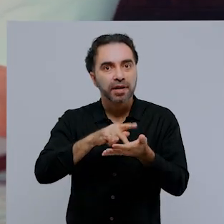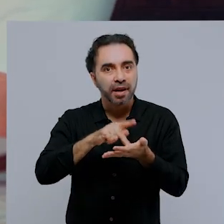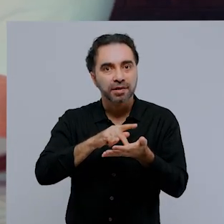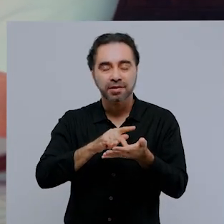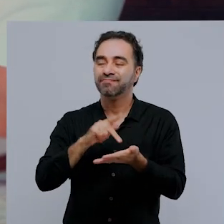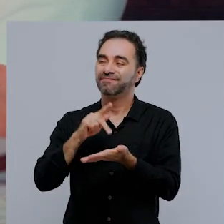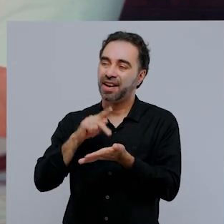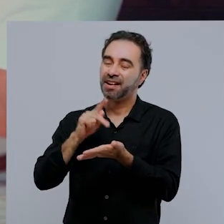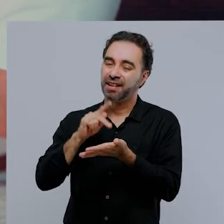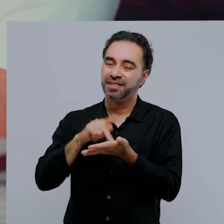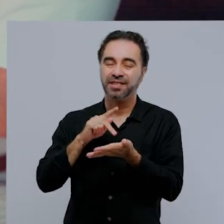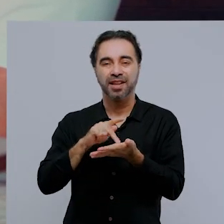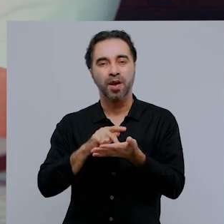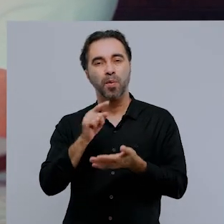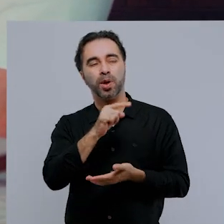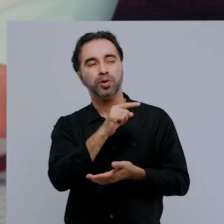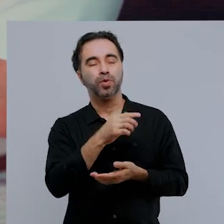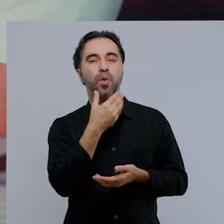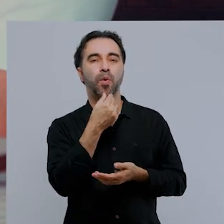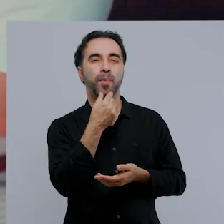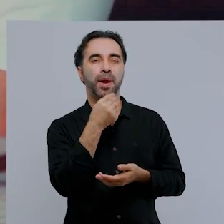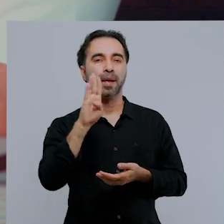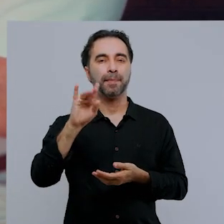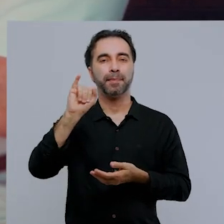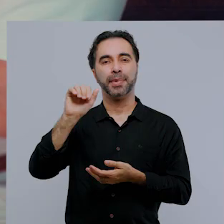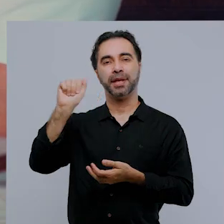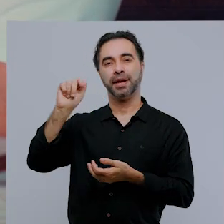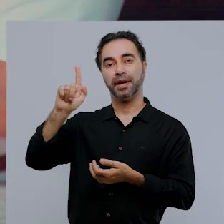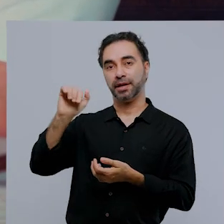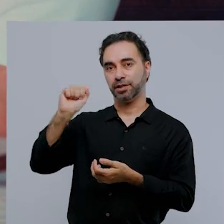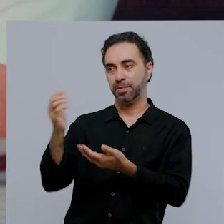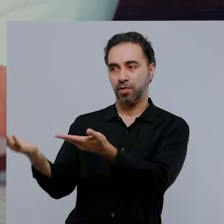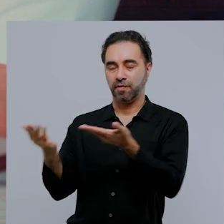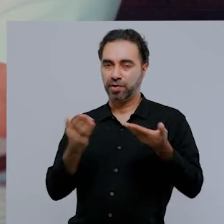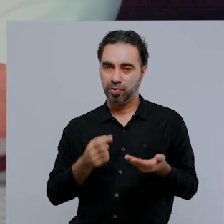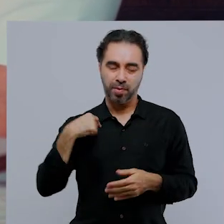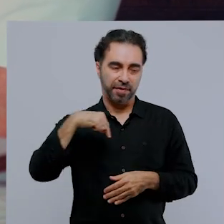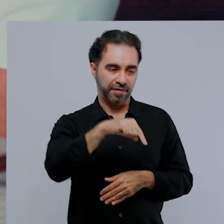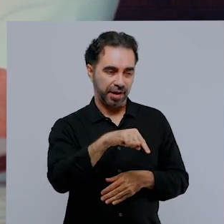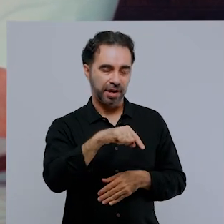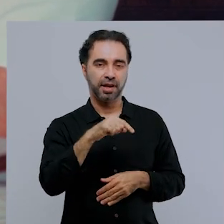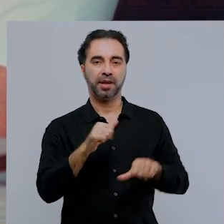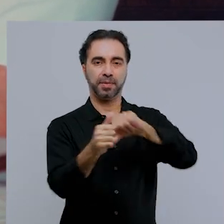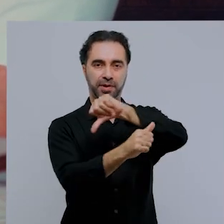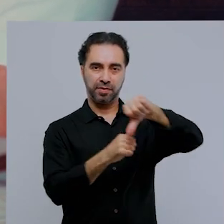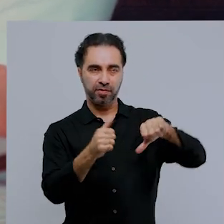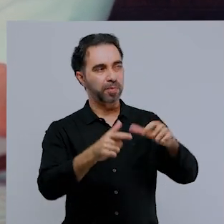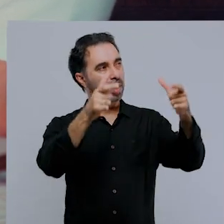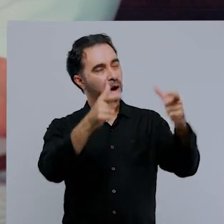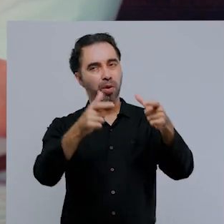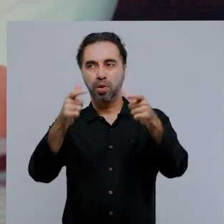É verdade. Quando o Luiz Biagi me convidou para vir para esse lugar, para transformar essa